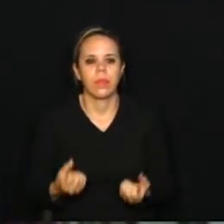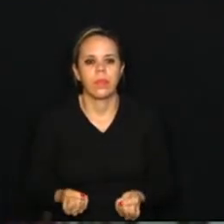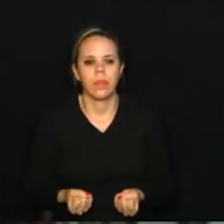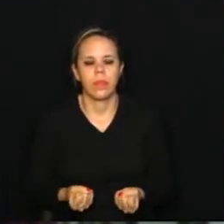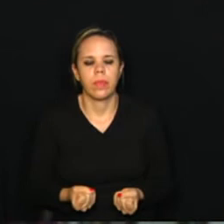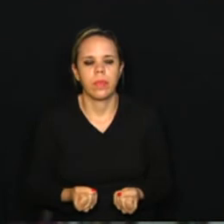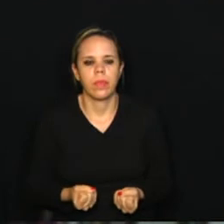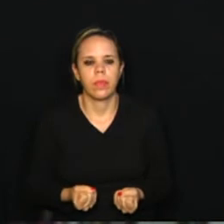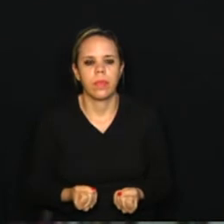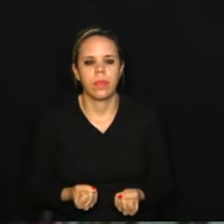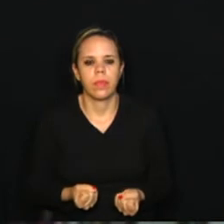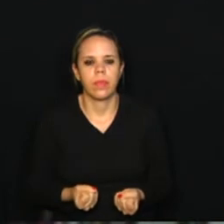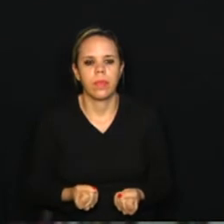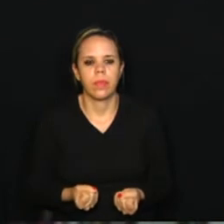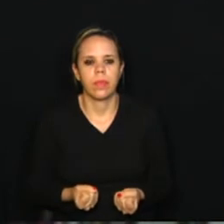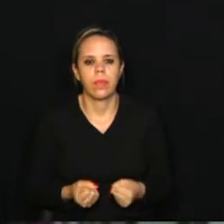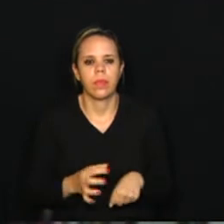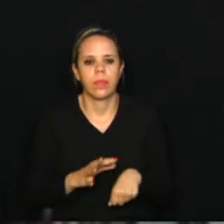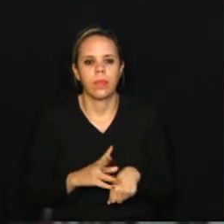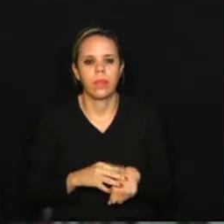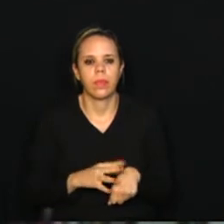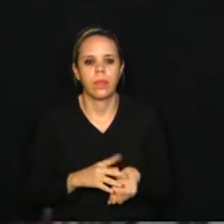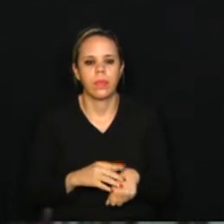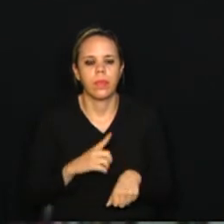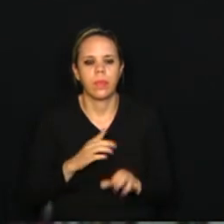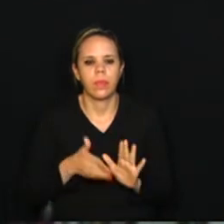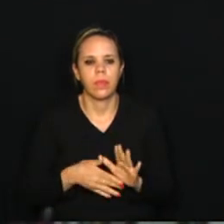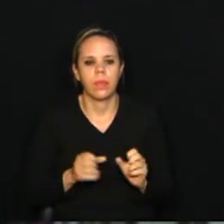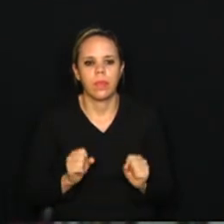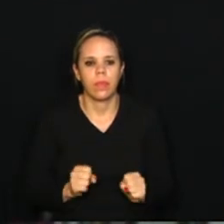de comorbidades, né?